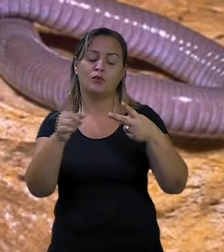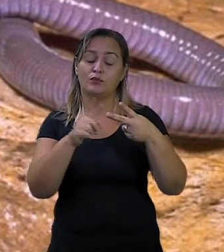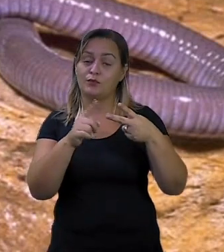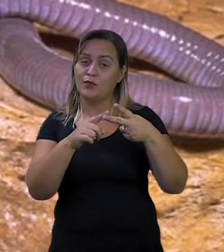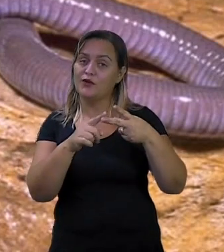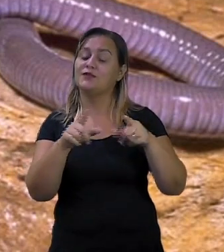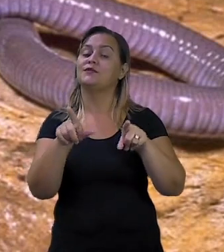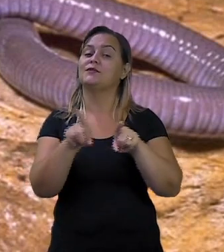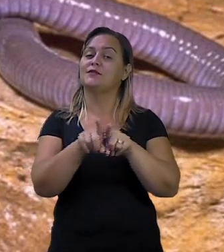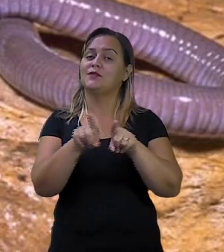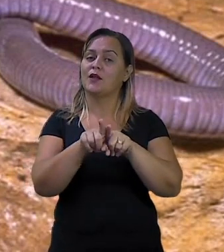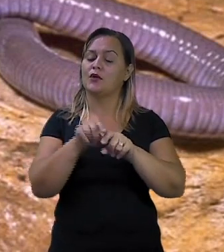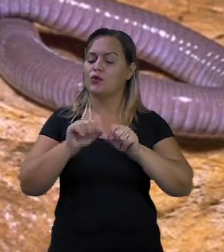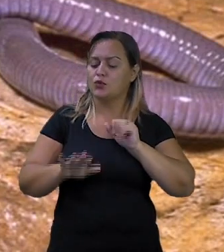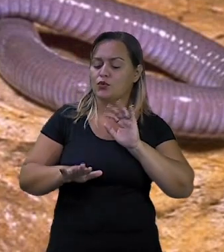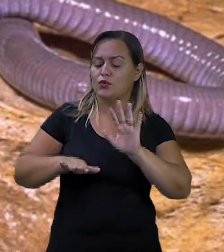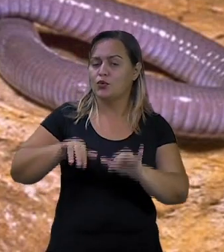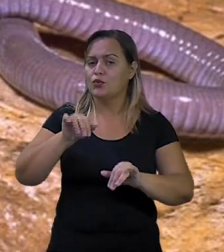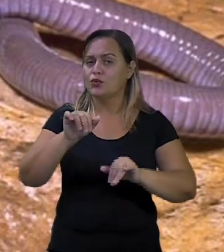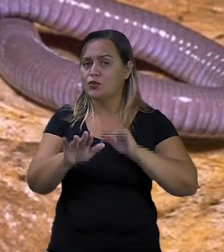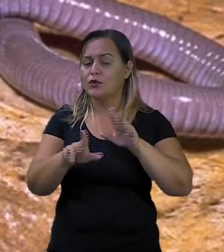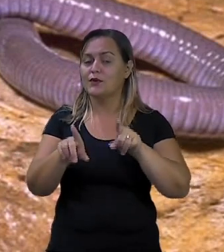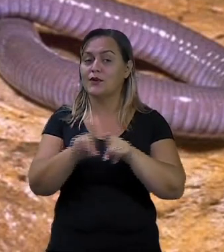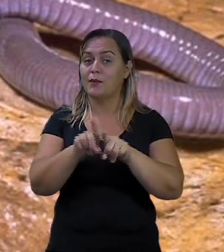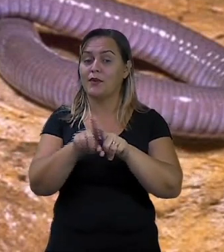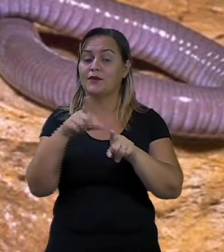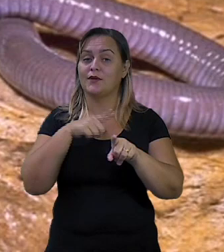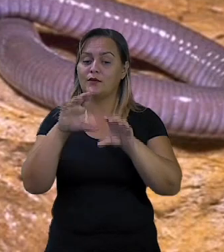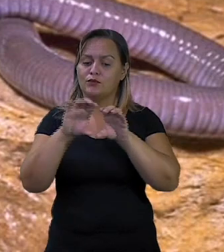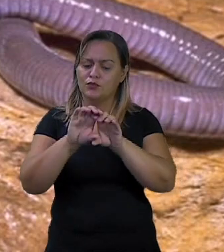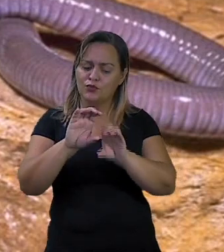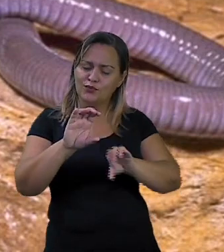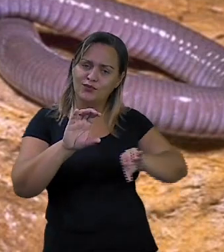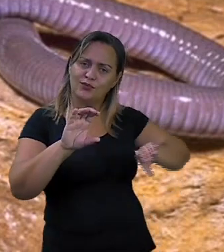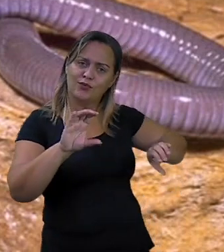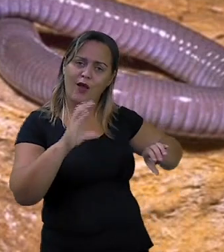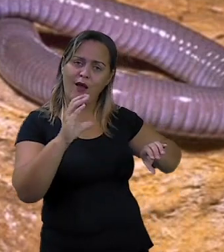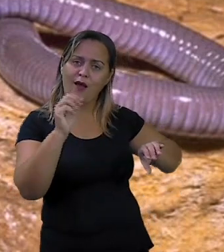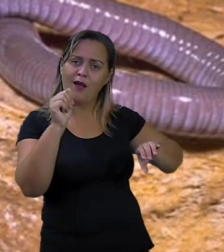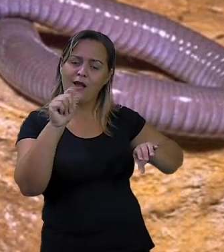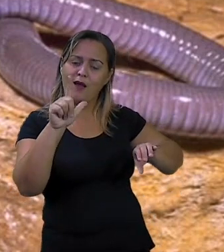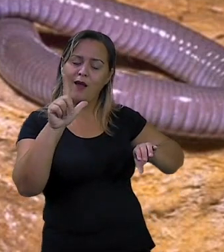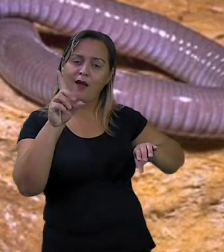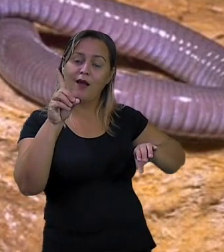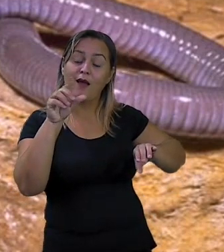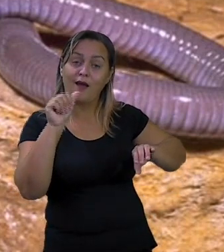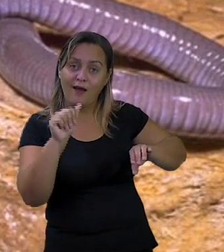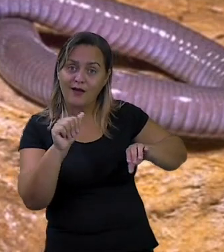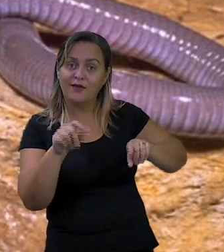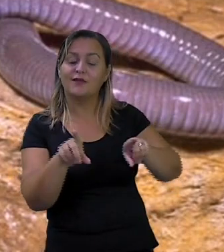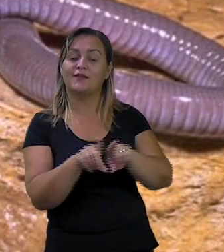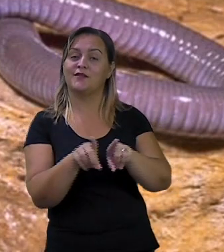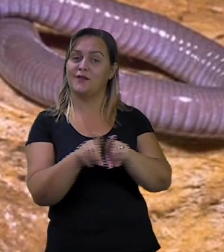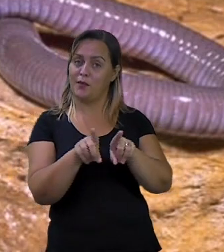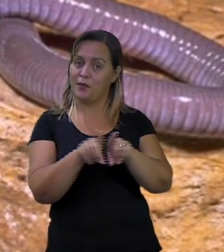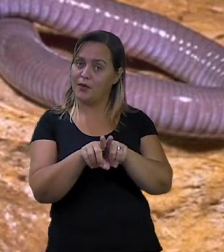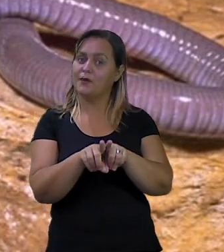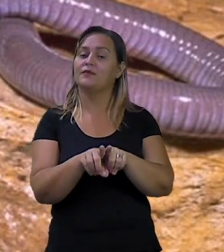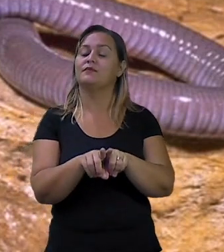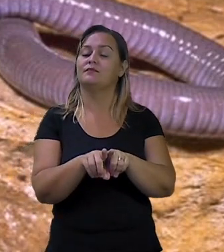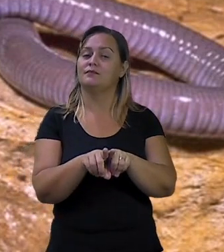eles também vão ter uma cauda alongada E aí nós vamos também ter usado diz que